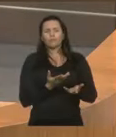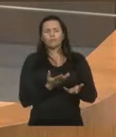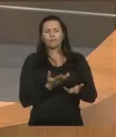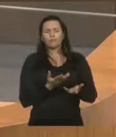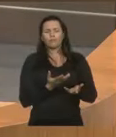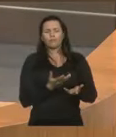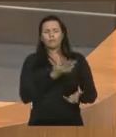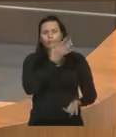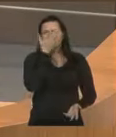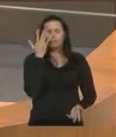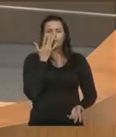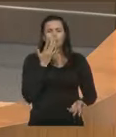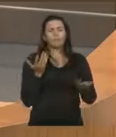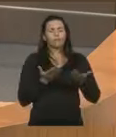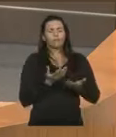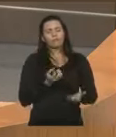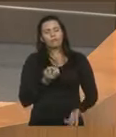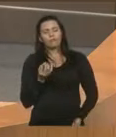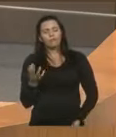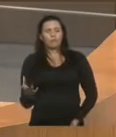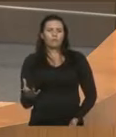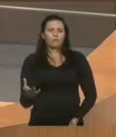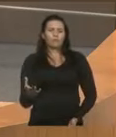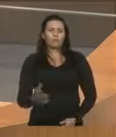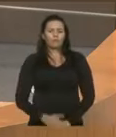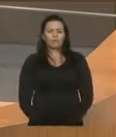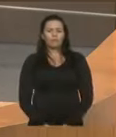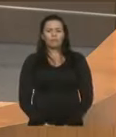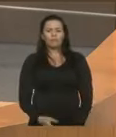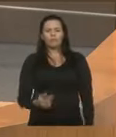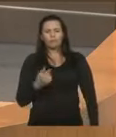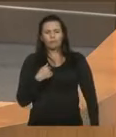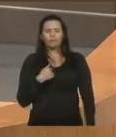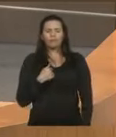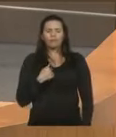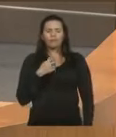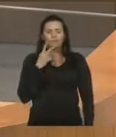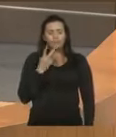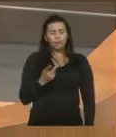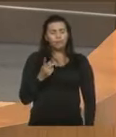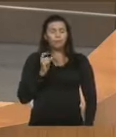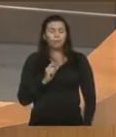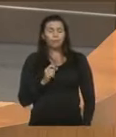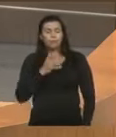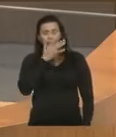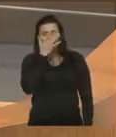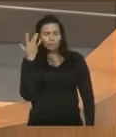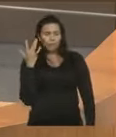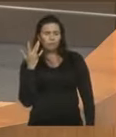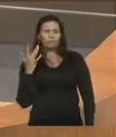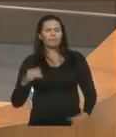precisa. E, senhor presidente, eu quero recorrer ao plenário o requerimento